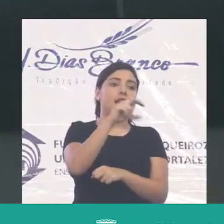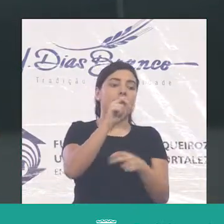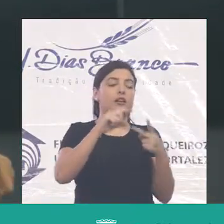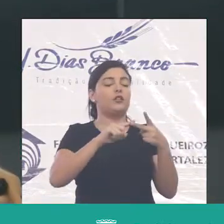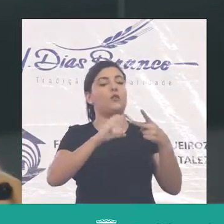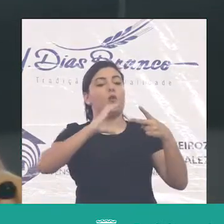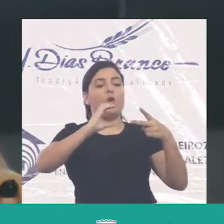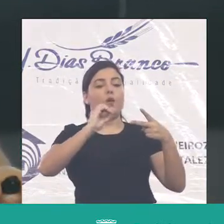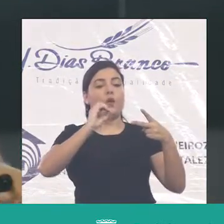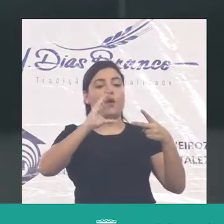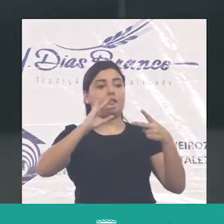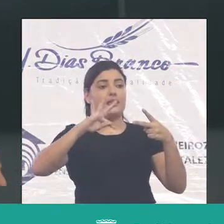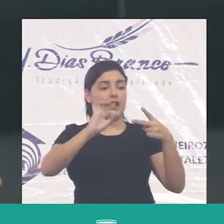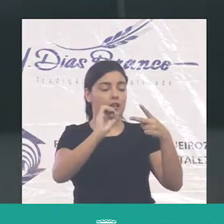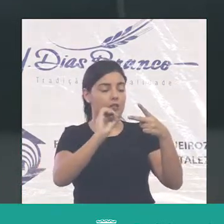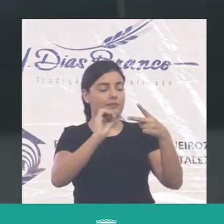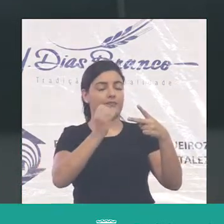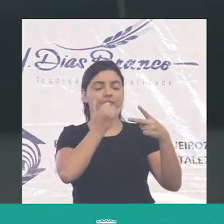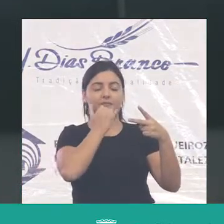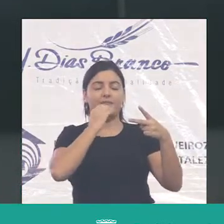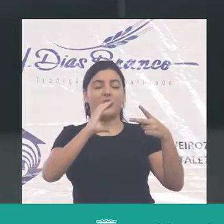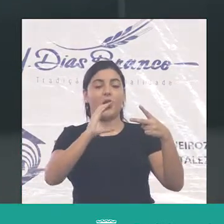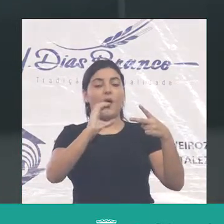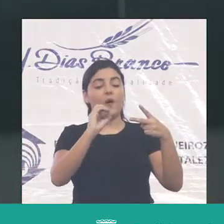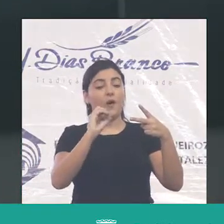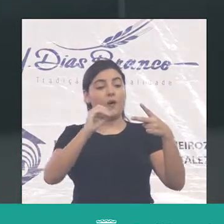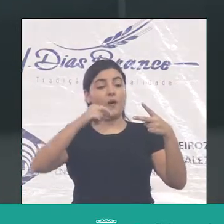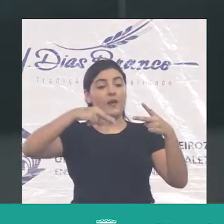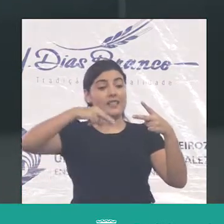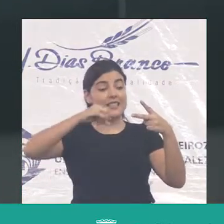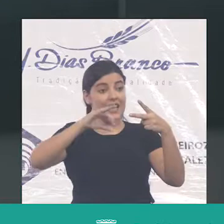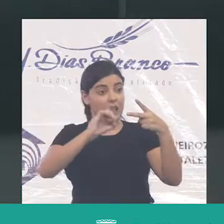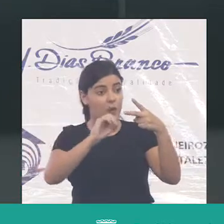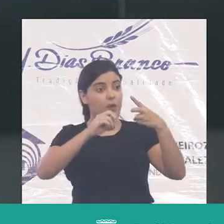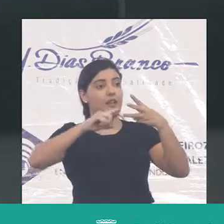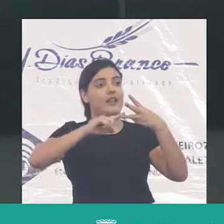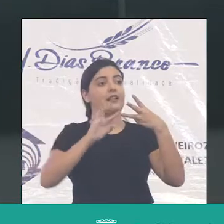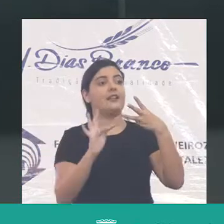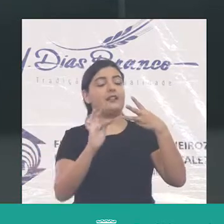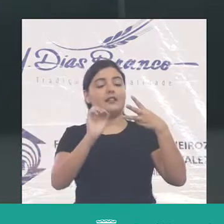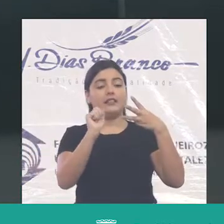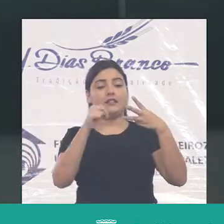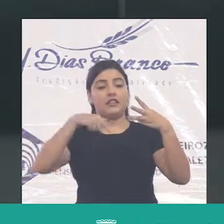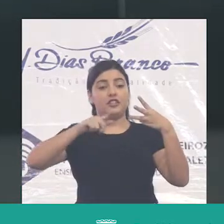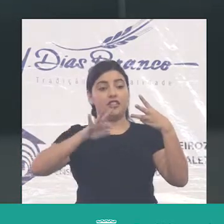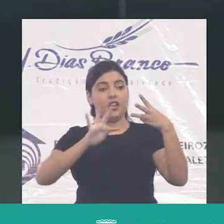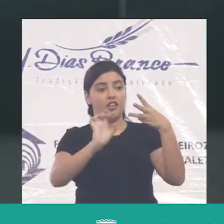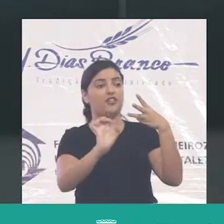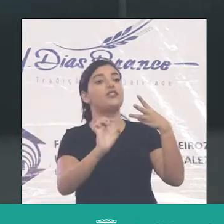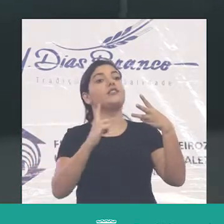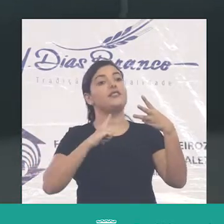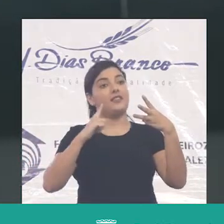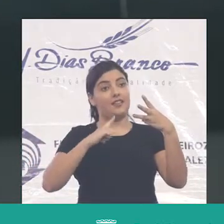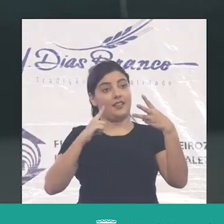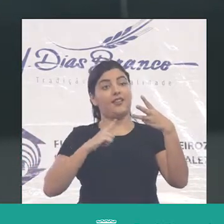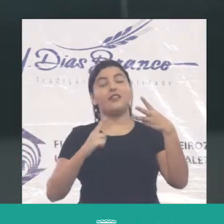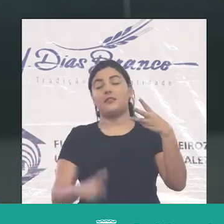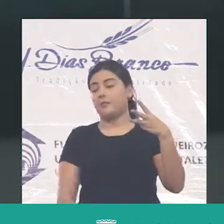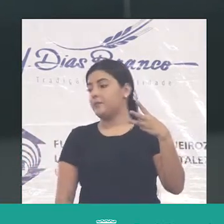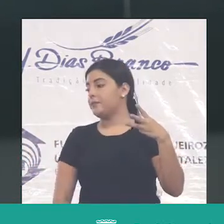uma tangente. Nesse caso, como ele me deu a altura e ele queria lá de cima, eu usei a tangente, porque envolvia os dois